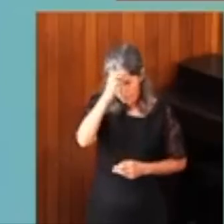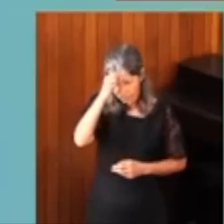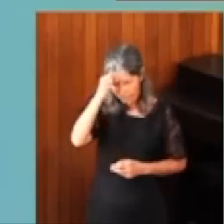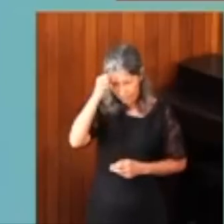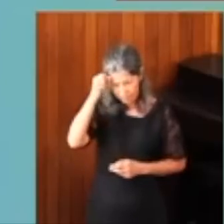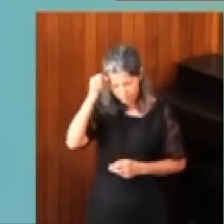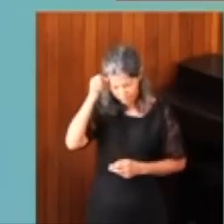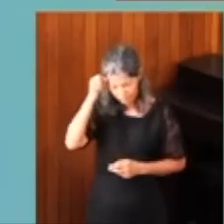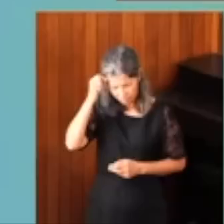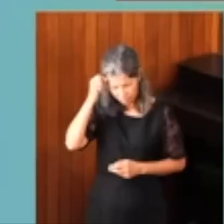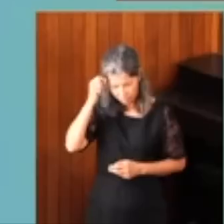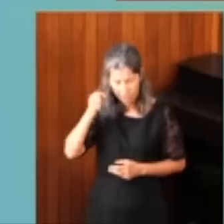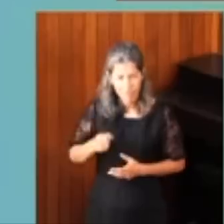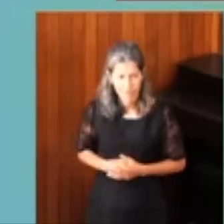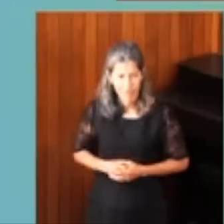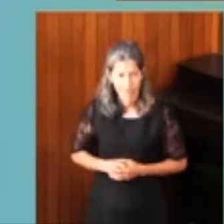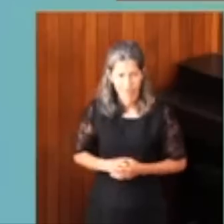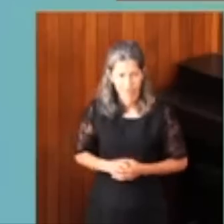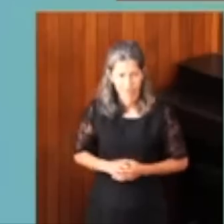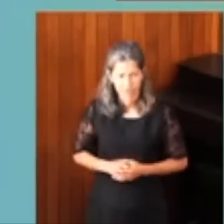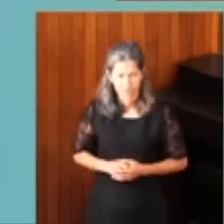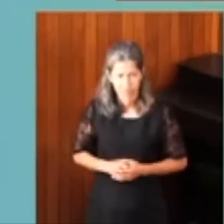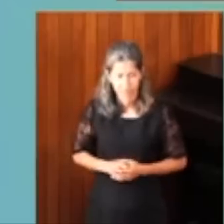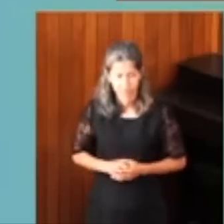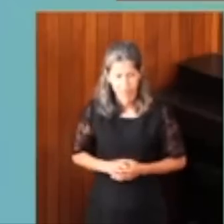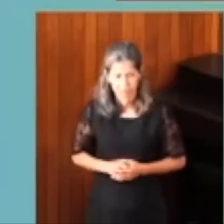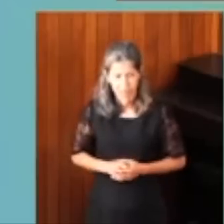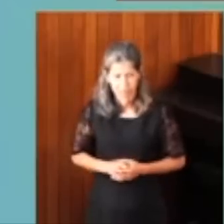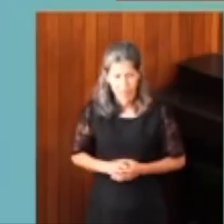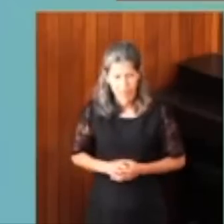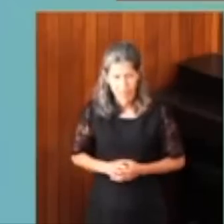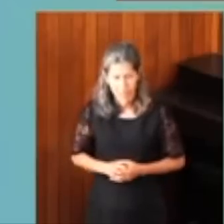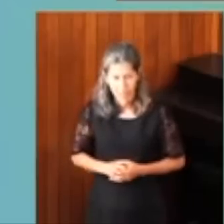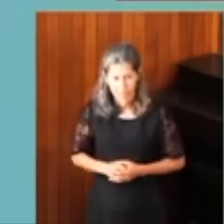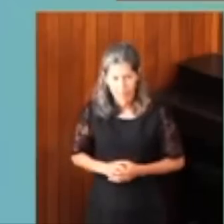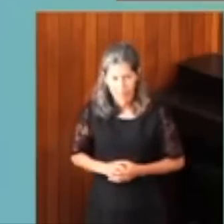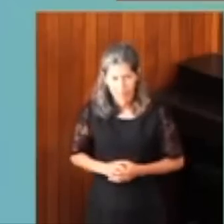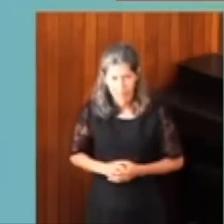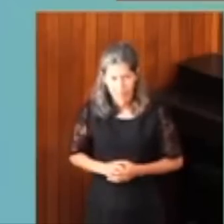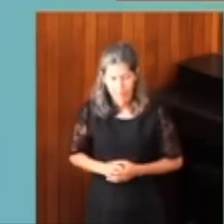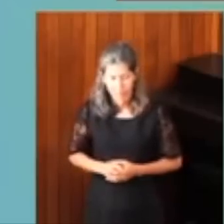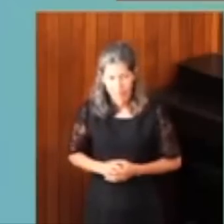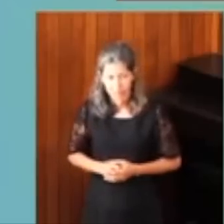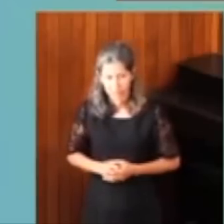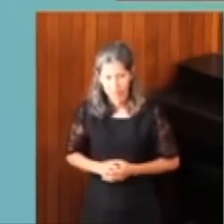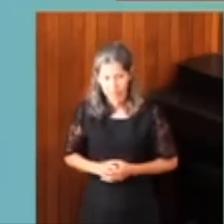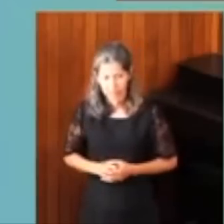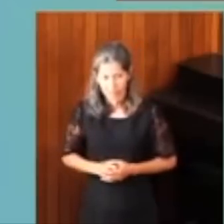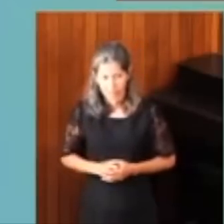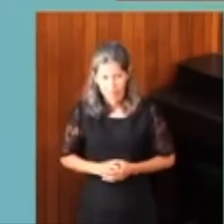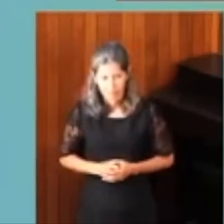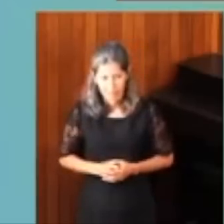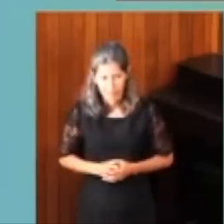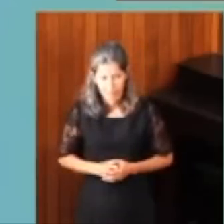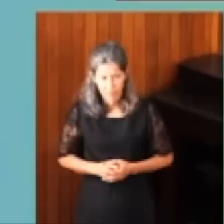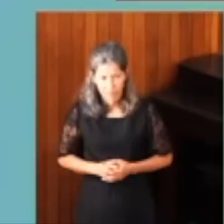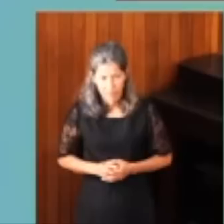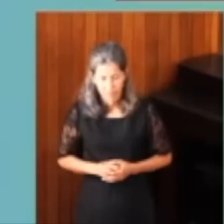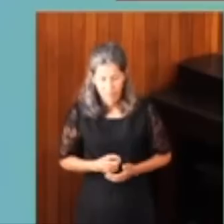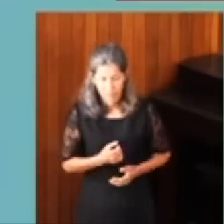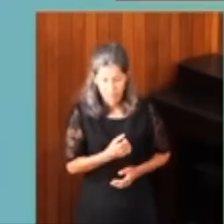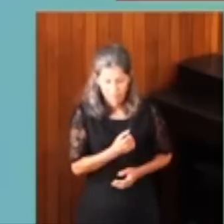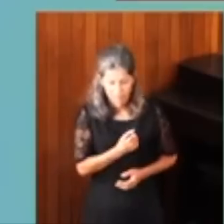morte, o decreto dominical, está tudo no capítulo 13. Mas o capítulo 13 é basicamente uma extensão do capítulo 12. João, inspirado por